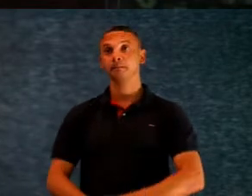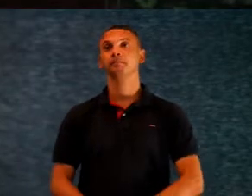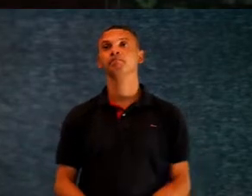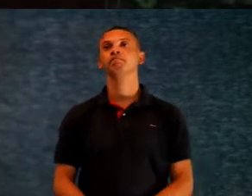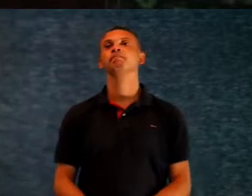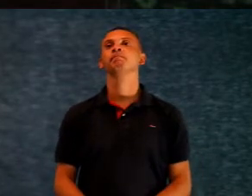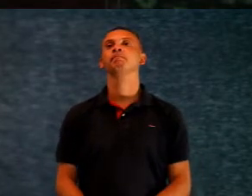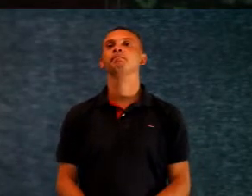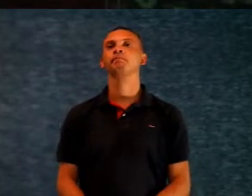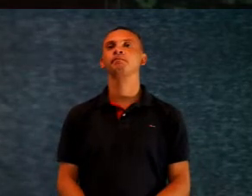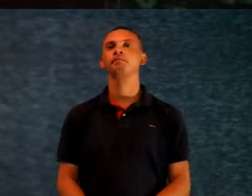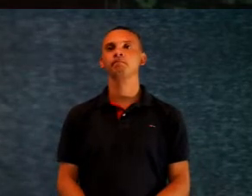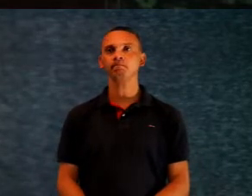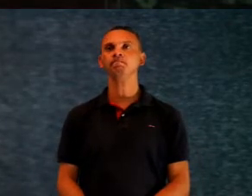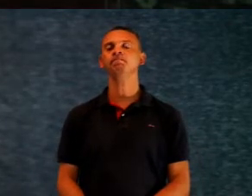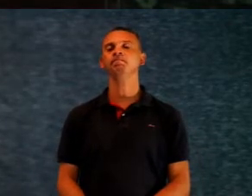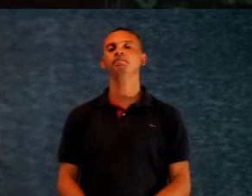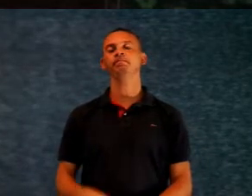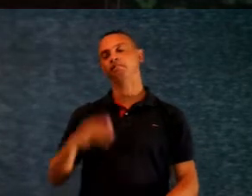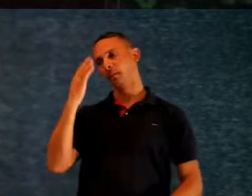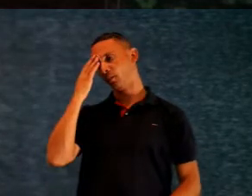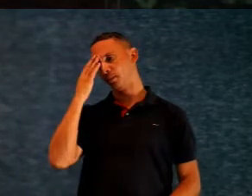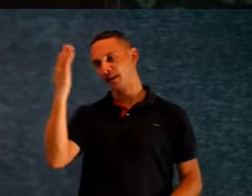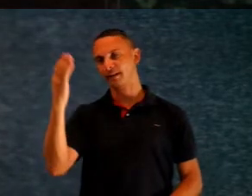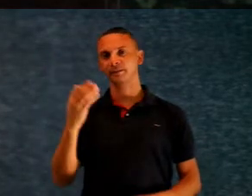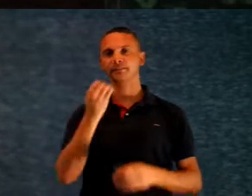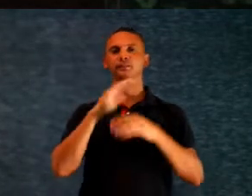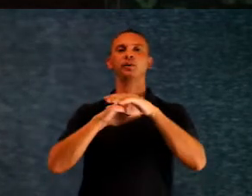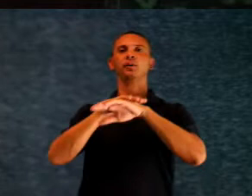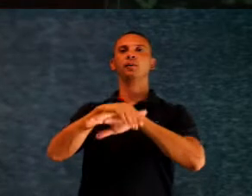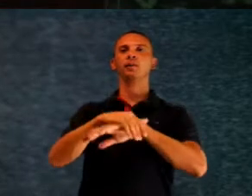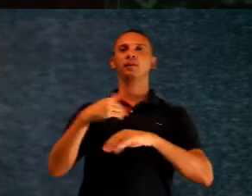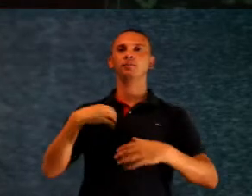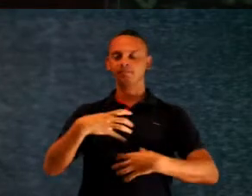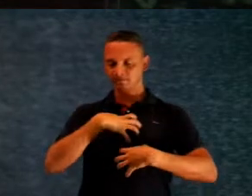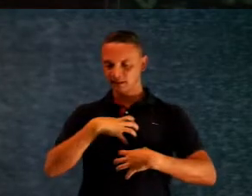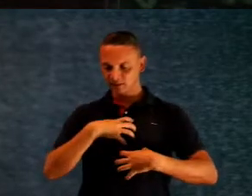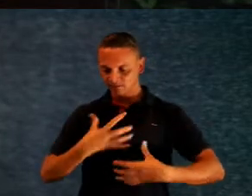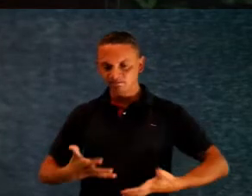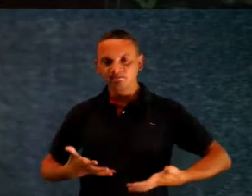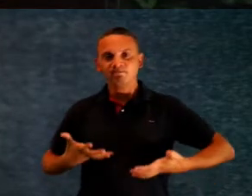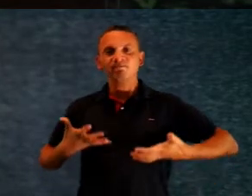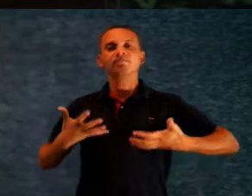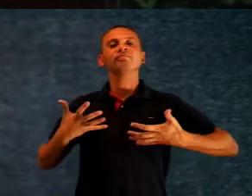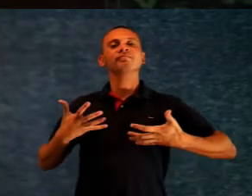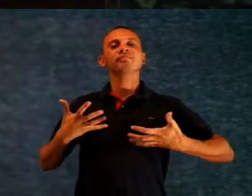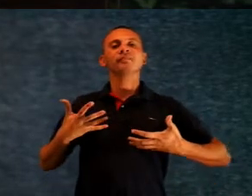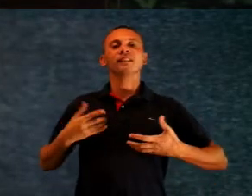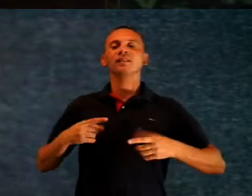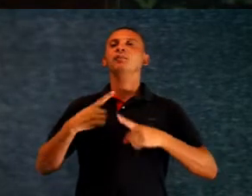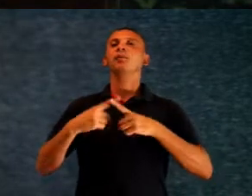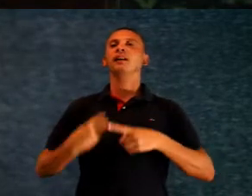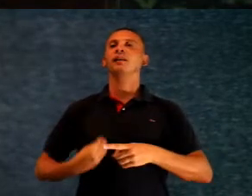Muito obrigado, boa noite. Me sinto homenageado pela presença